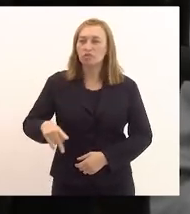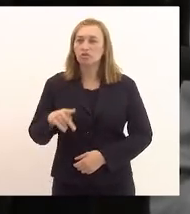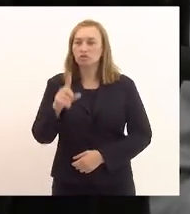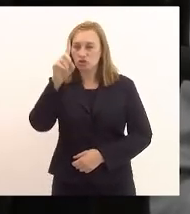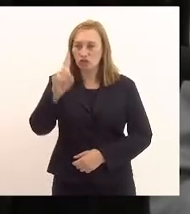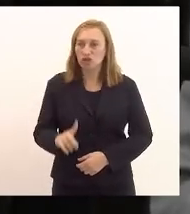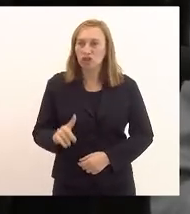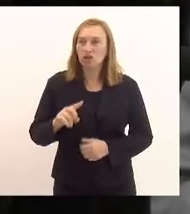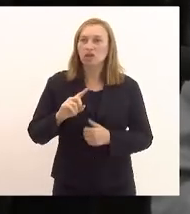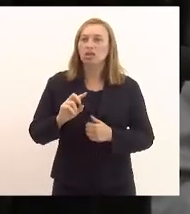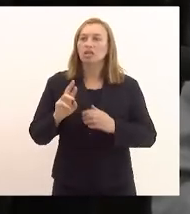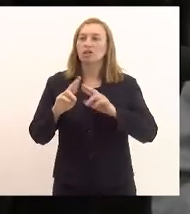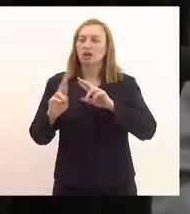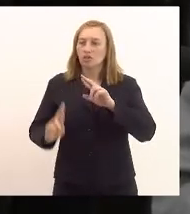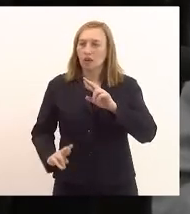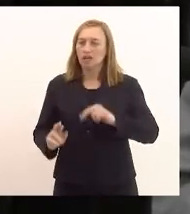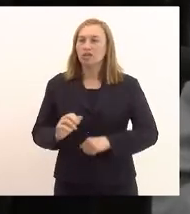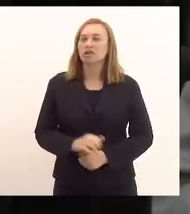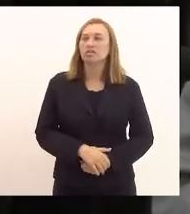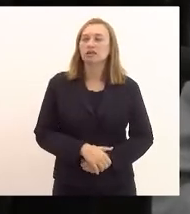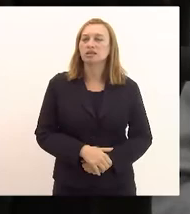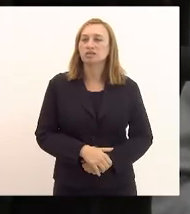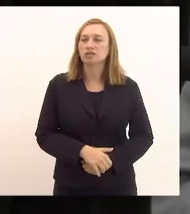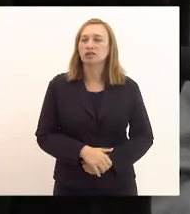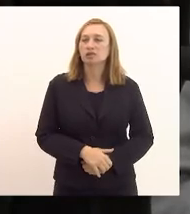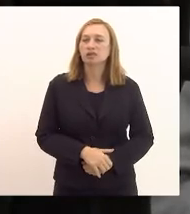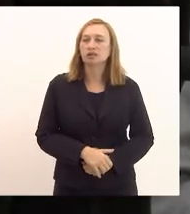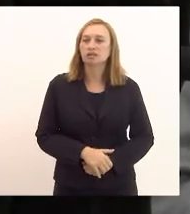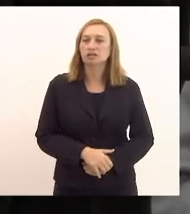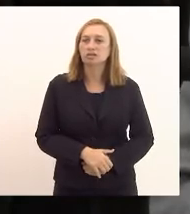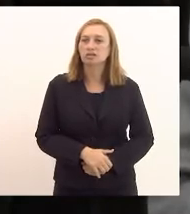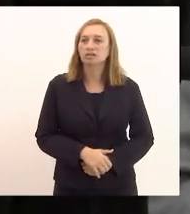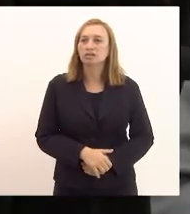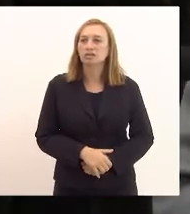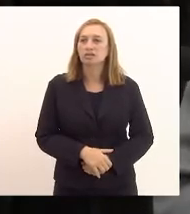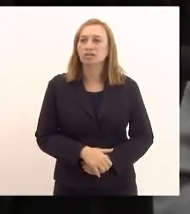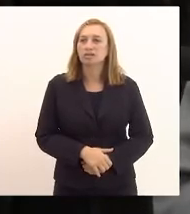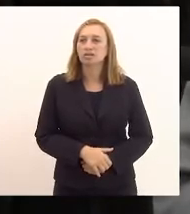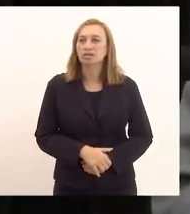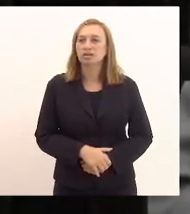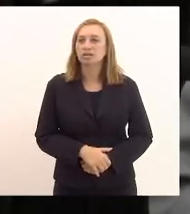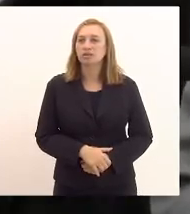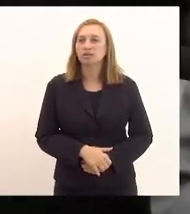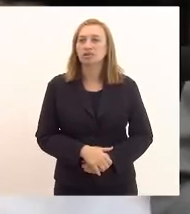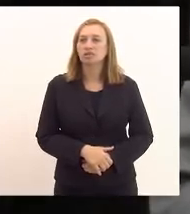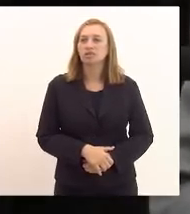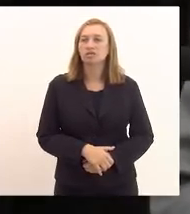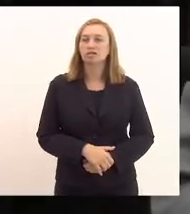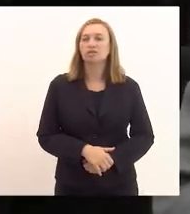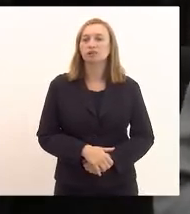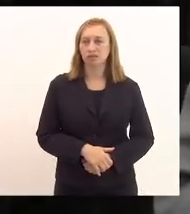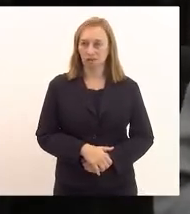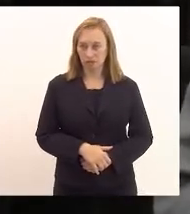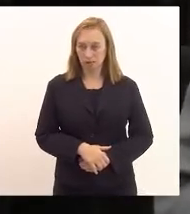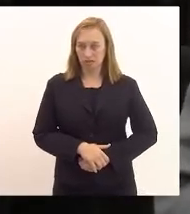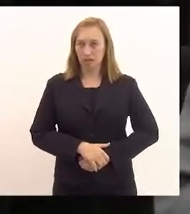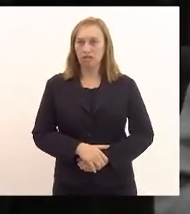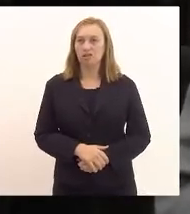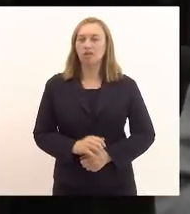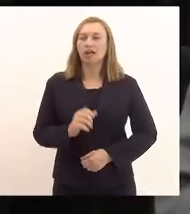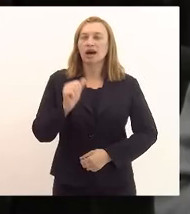UERJ Denise Soares Nascimento secretária da Defensoria Pública do núcleo de pagamentos de fornecedores